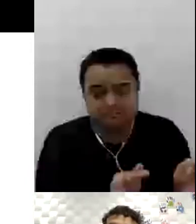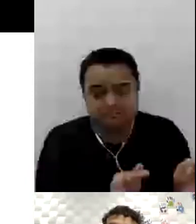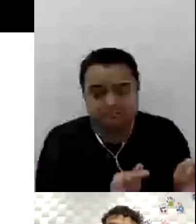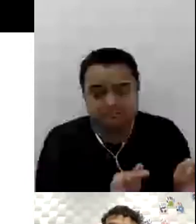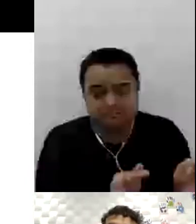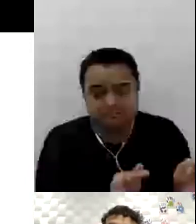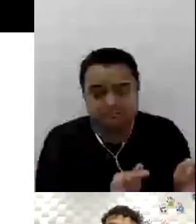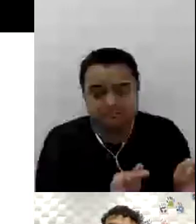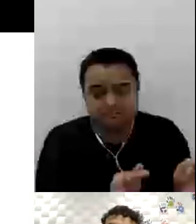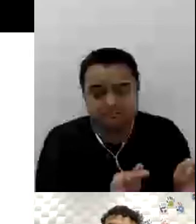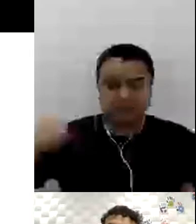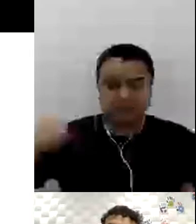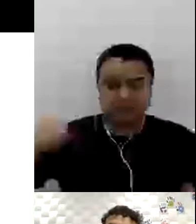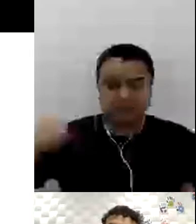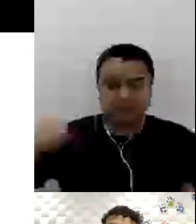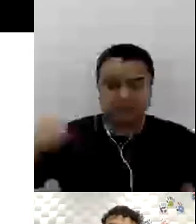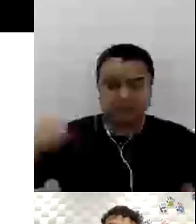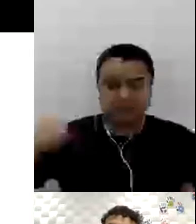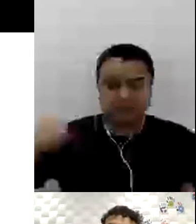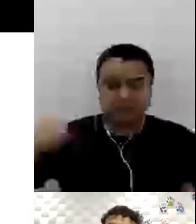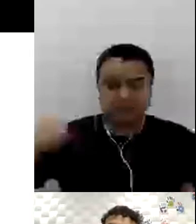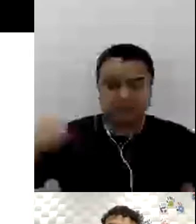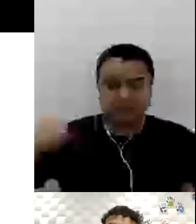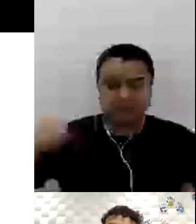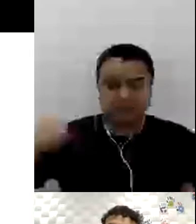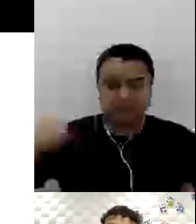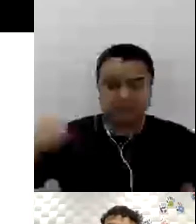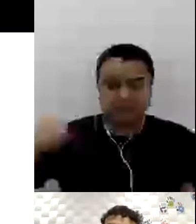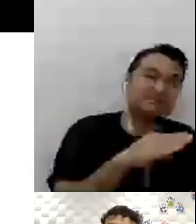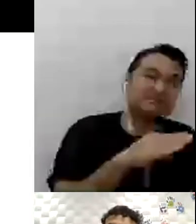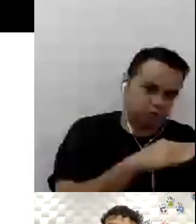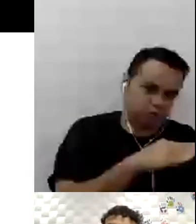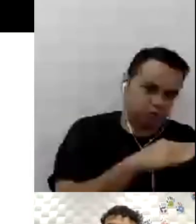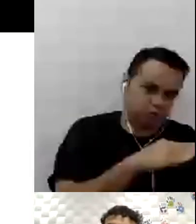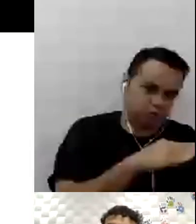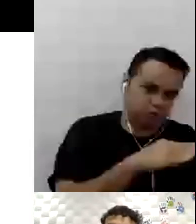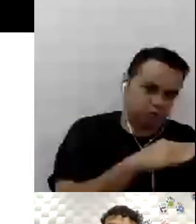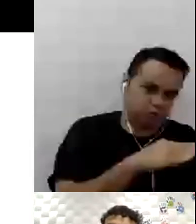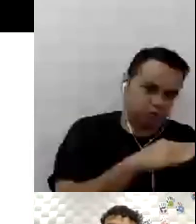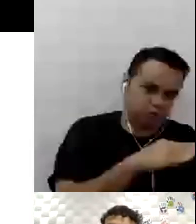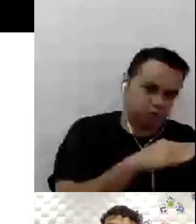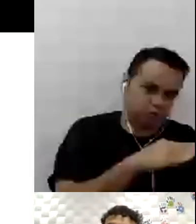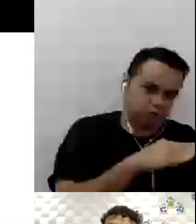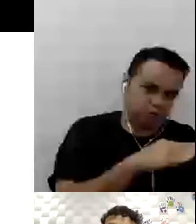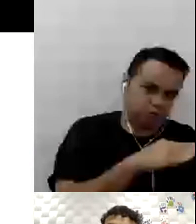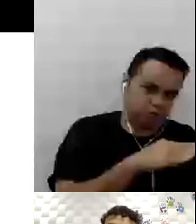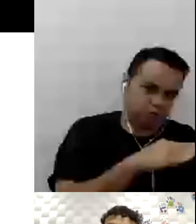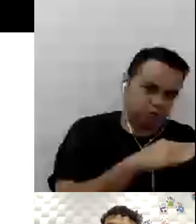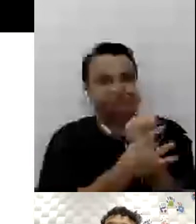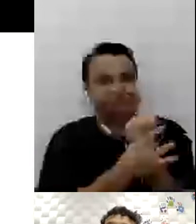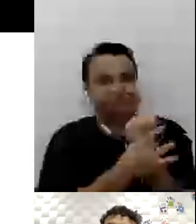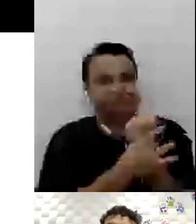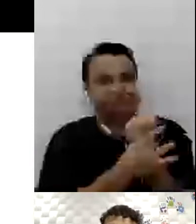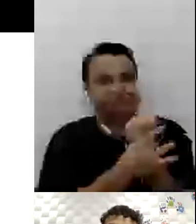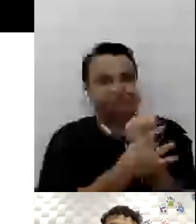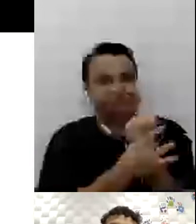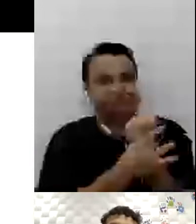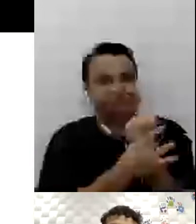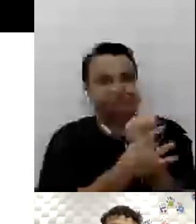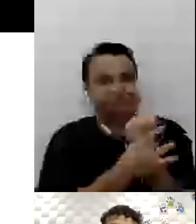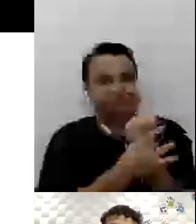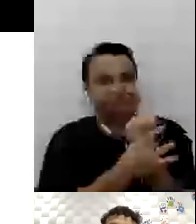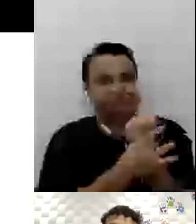Bancadas, em geral, a gente costuma utilizar elas conectadas em servidores, porque isso garante a segurança dos nossos dados e